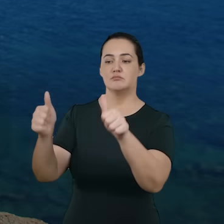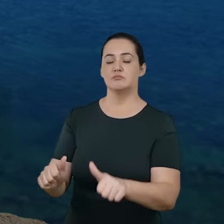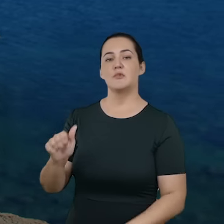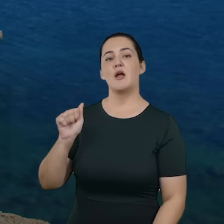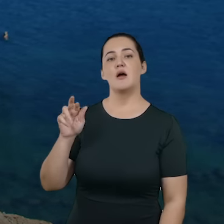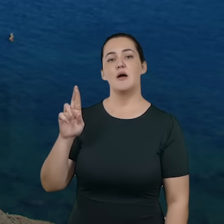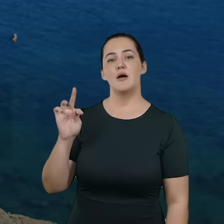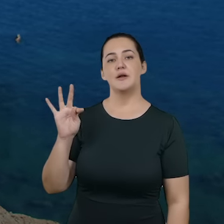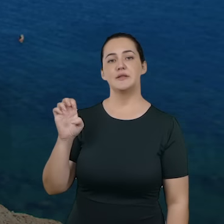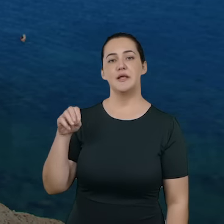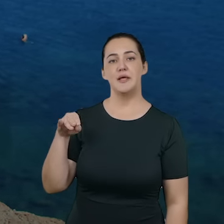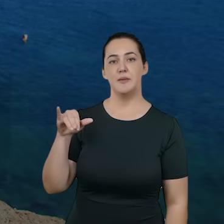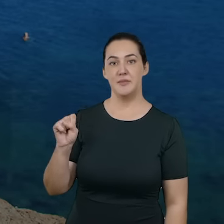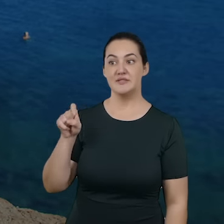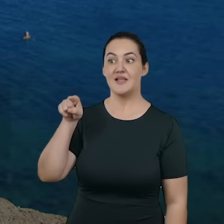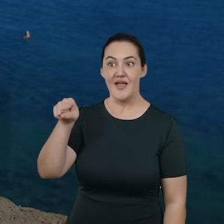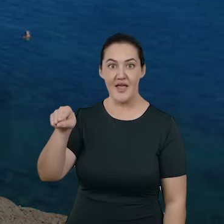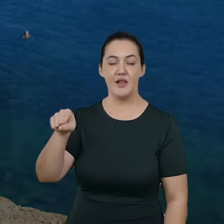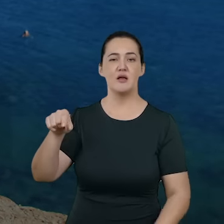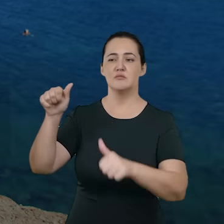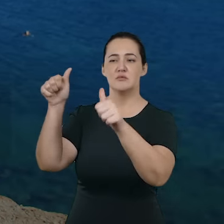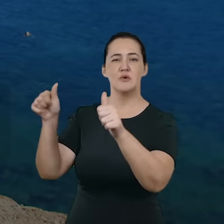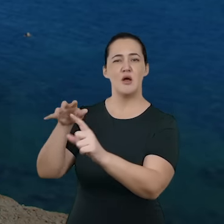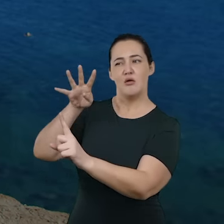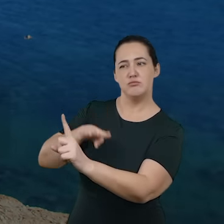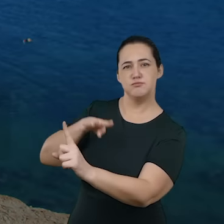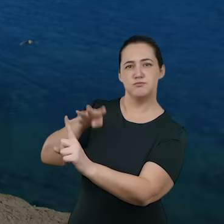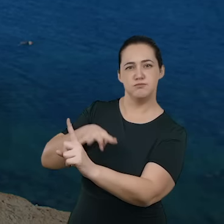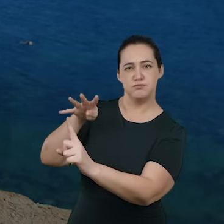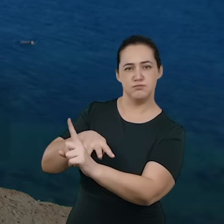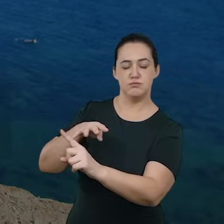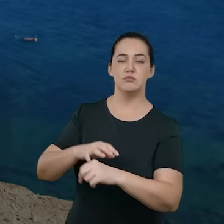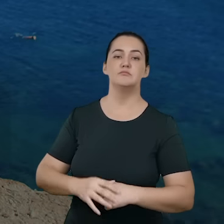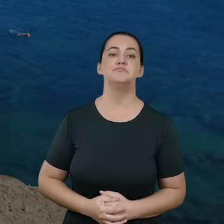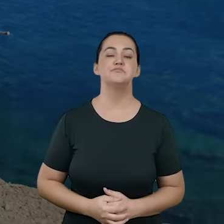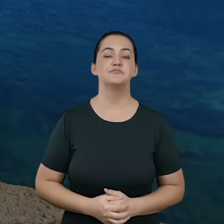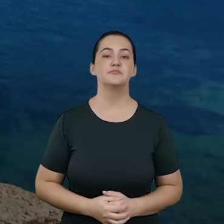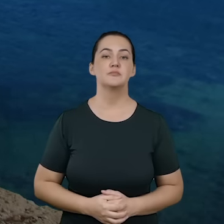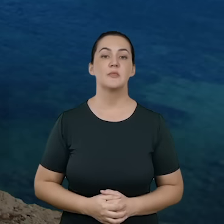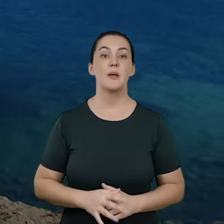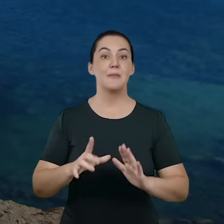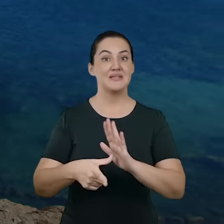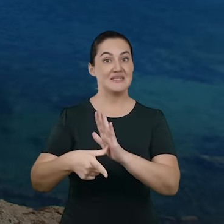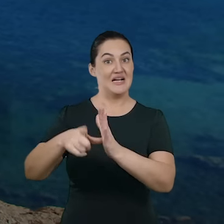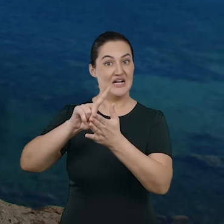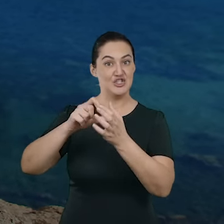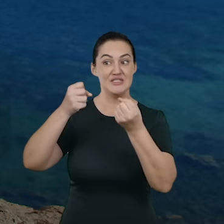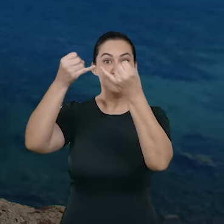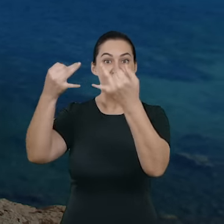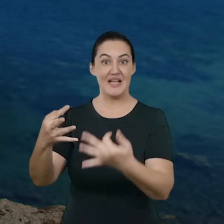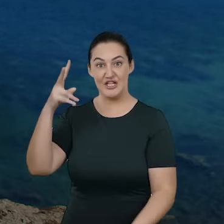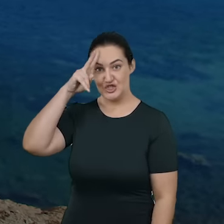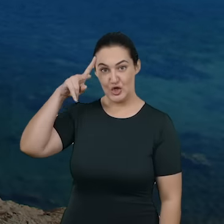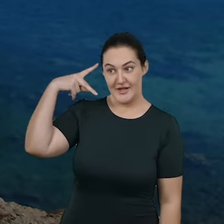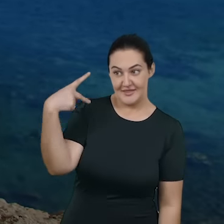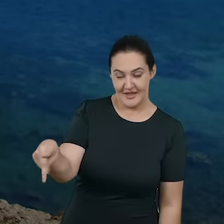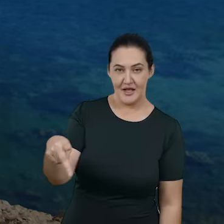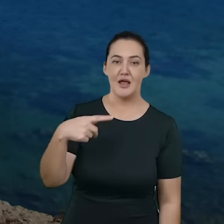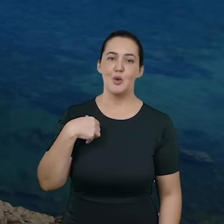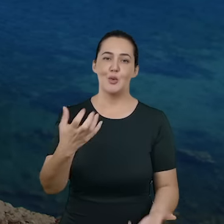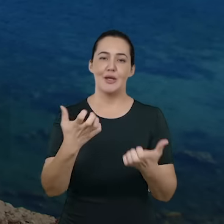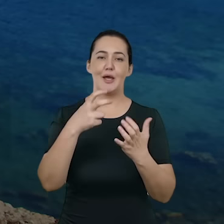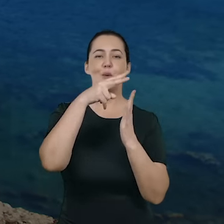Ártemis, aquela adorada lá em Éfeso e que tinha um centro cultural aqui em Patmos. Mas antes de contar esse mito da